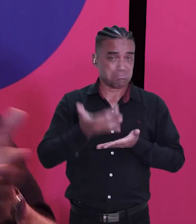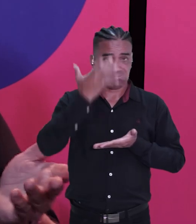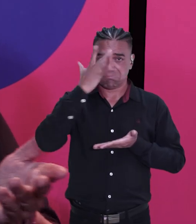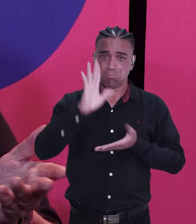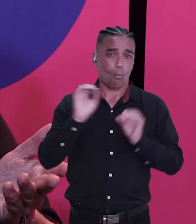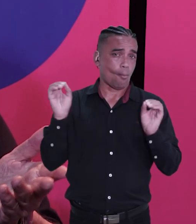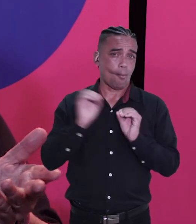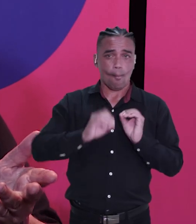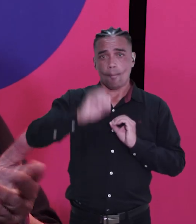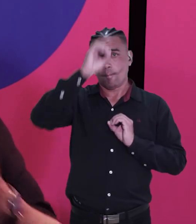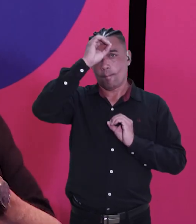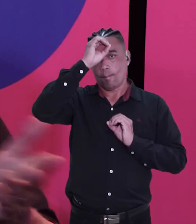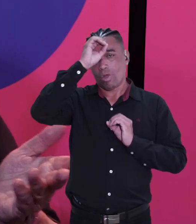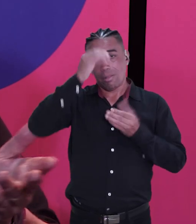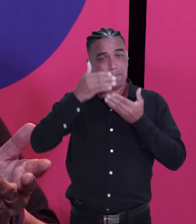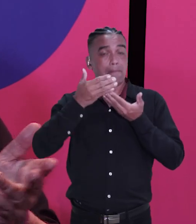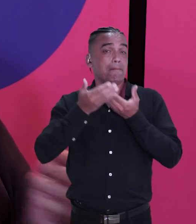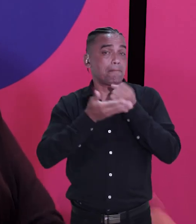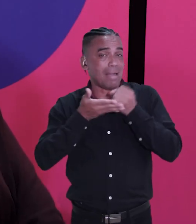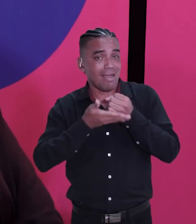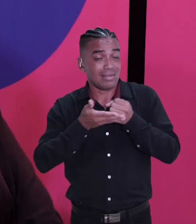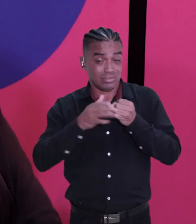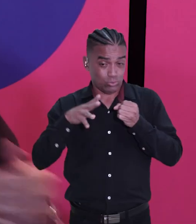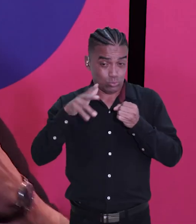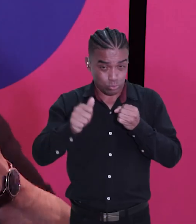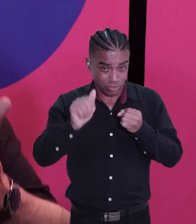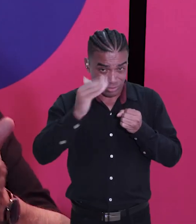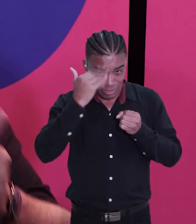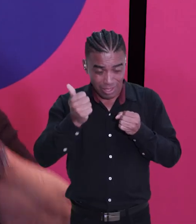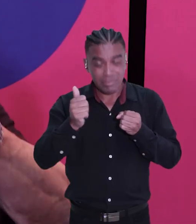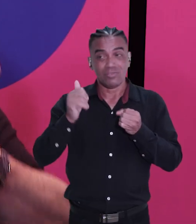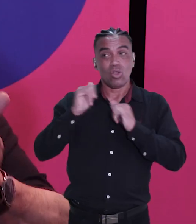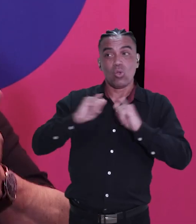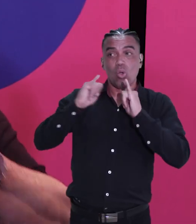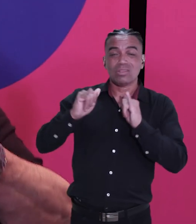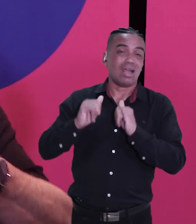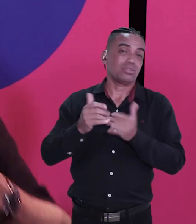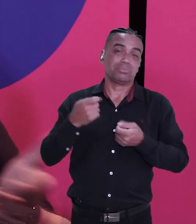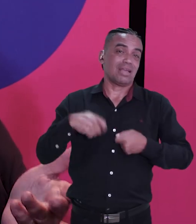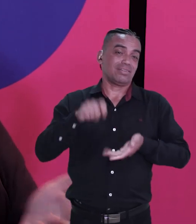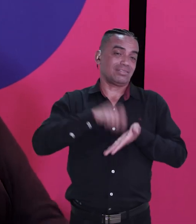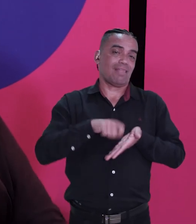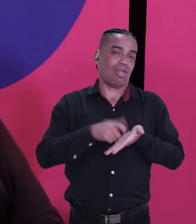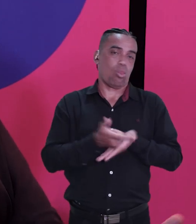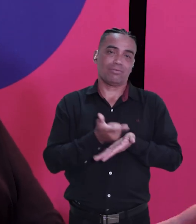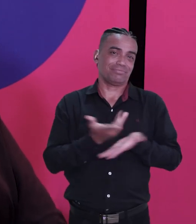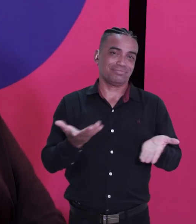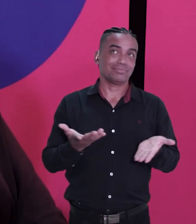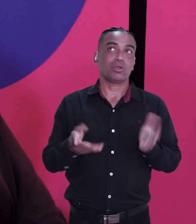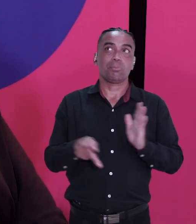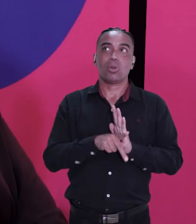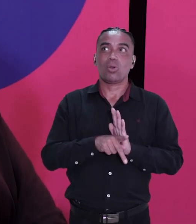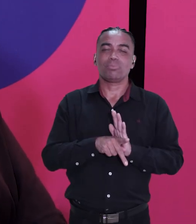eu começo, eu não sei nada, eu sei o básico só, entendeu? Se eu soubesse tudo, porque tudo já foi contado, não precisaria fazer,